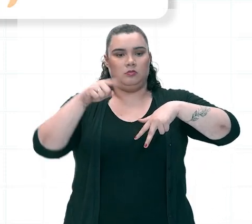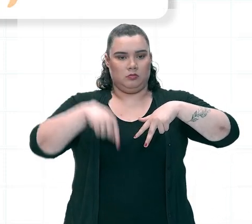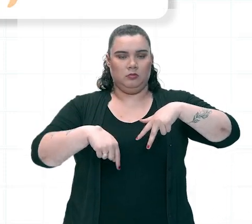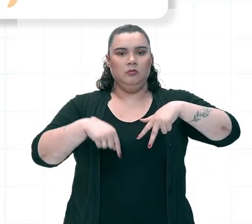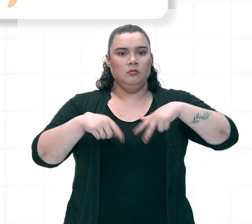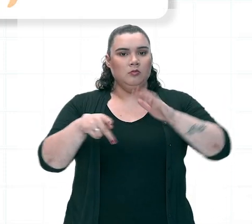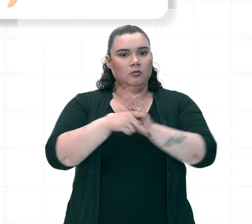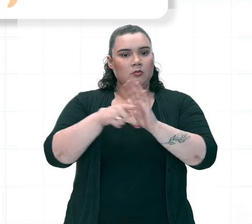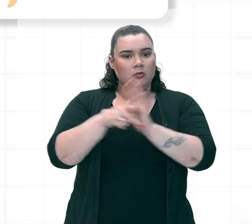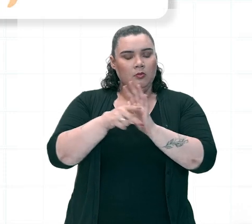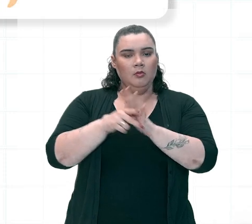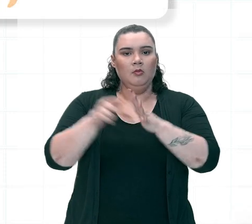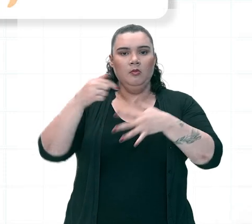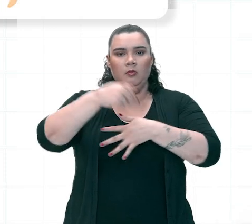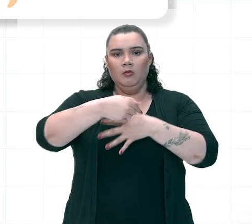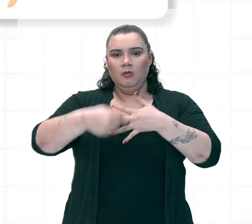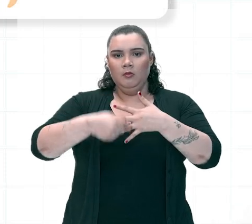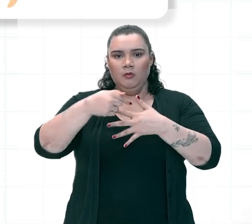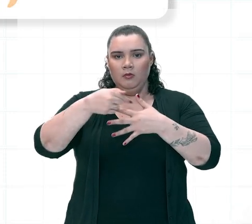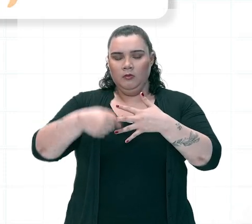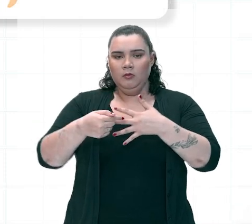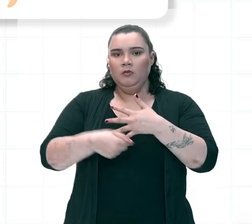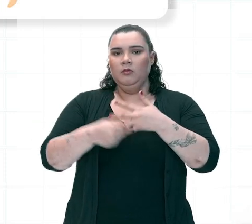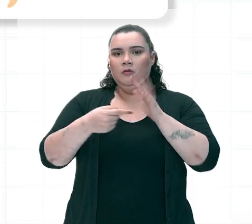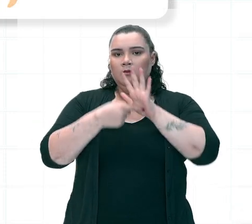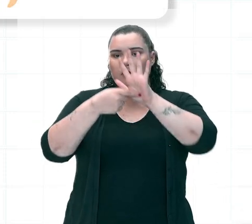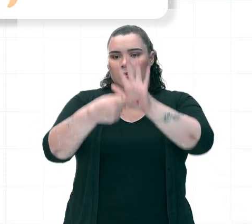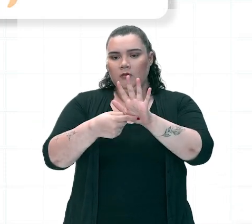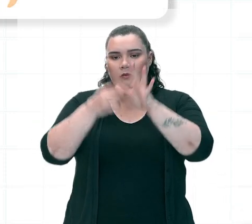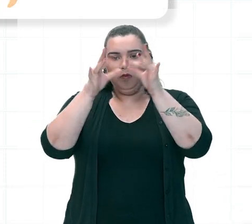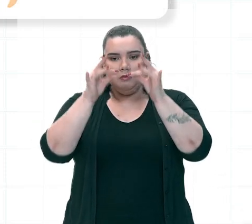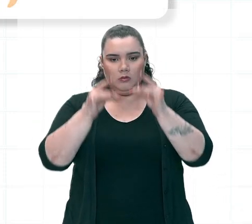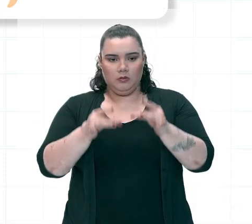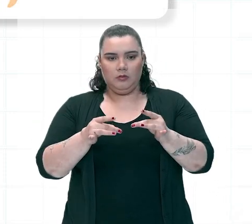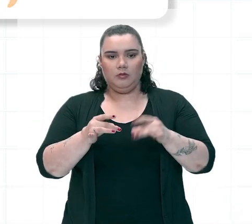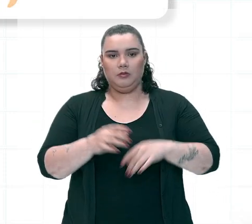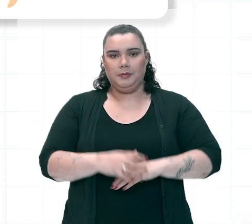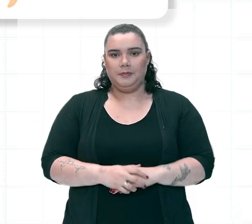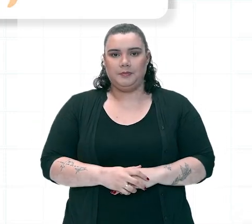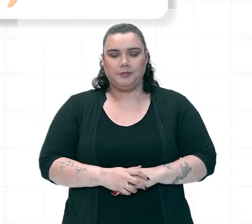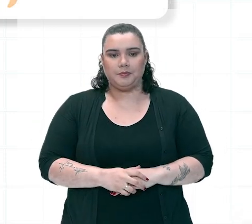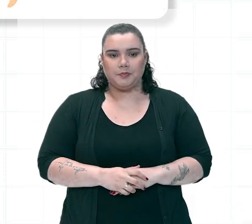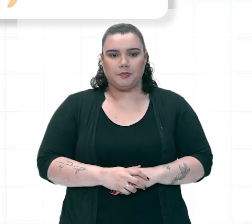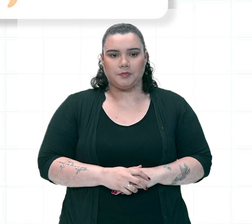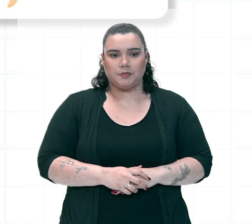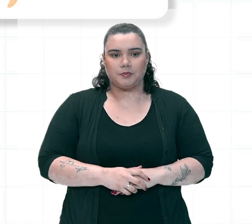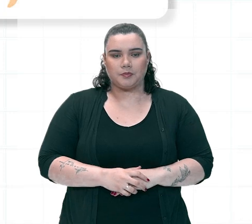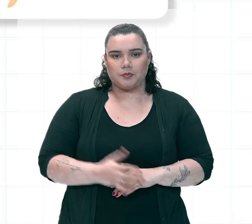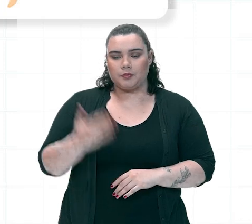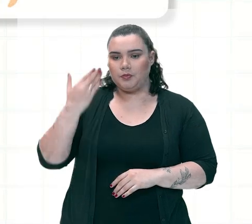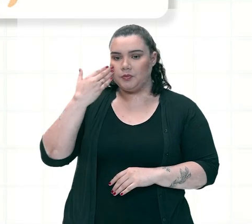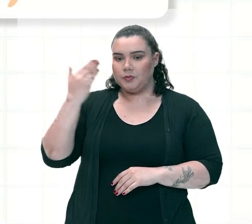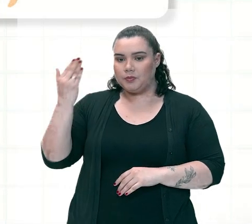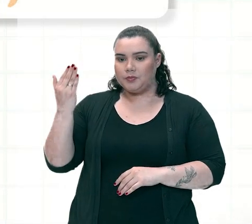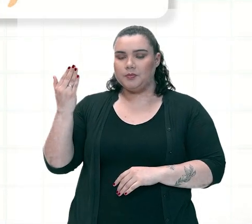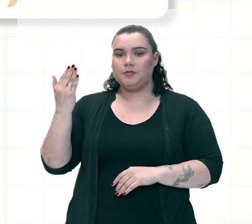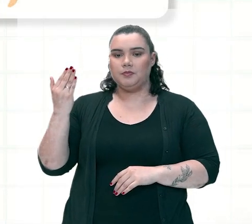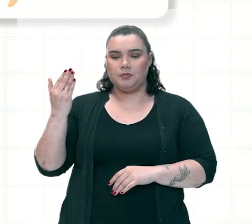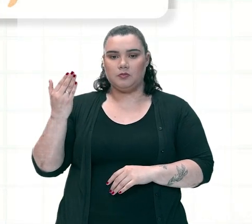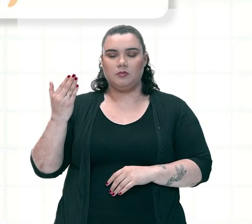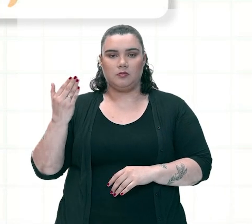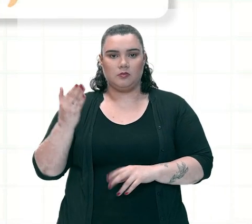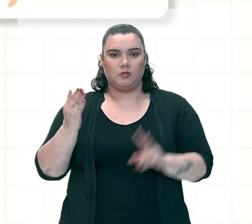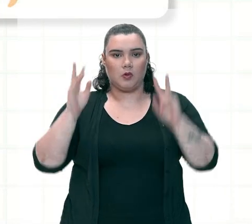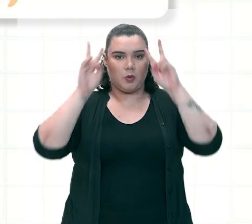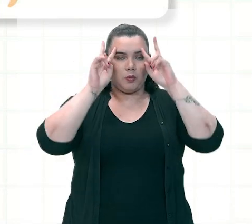mostrando para a gente um pouco desse conjunto de glândulas e órgãos. Então, olha só, aí na nossa imagem, você está visualizando